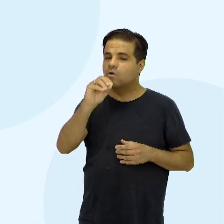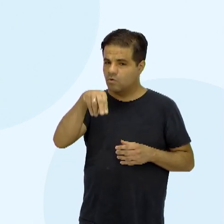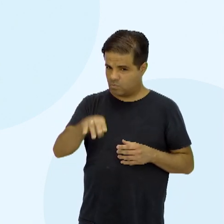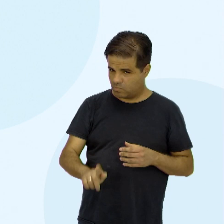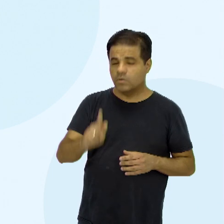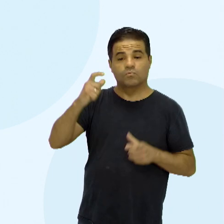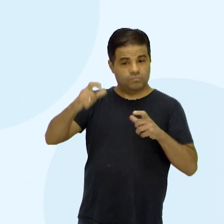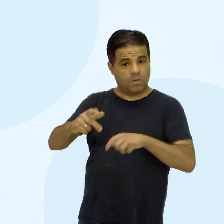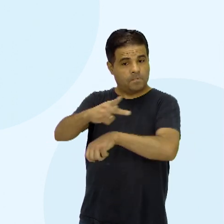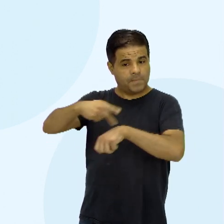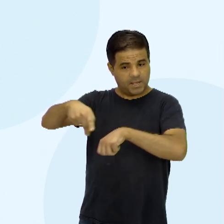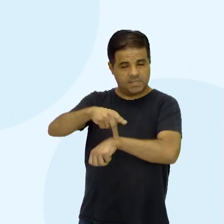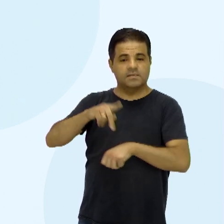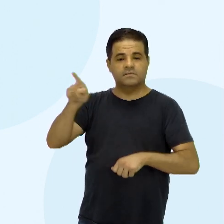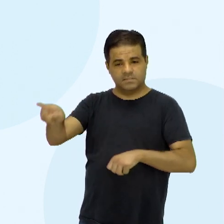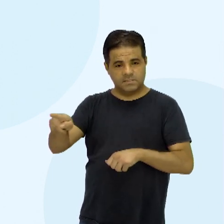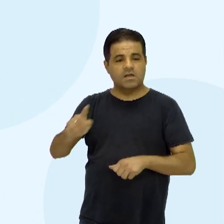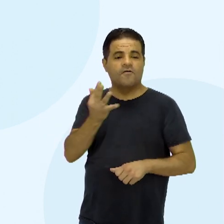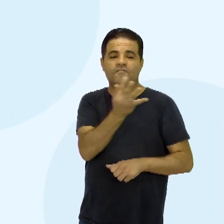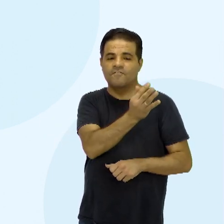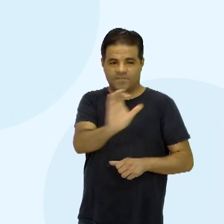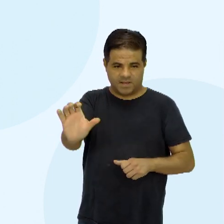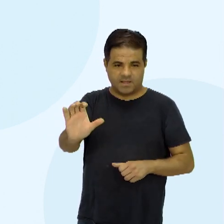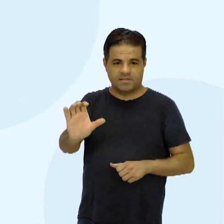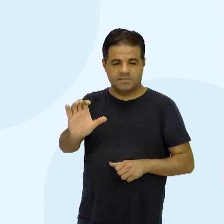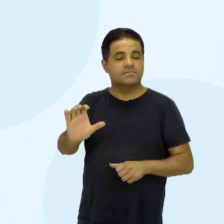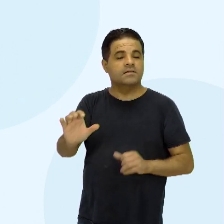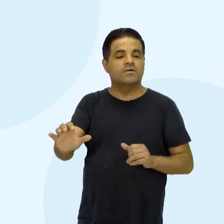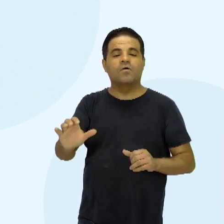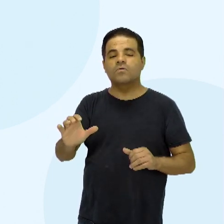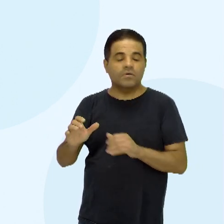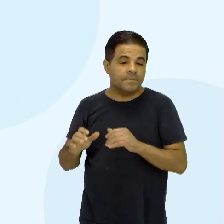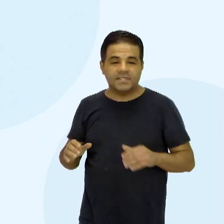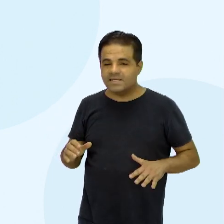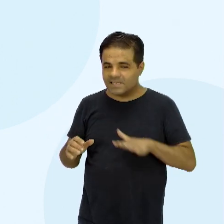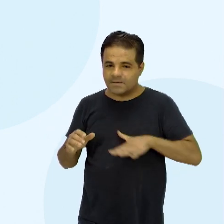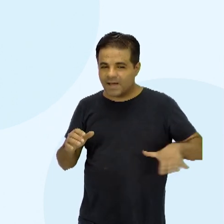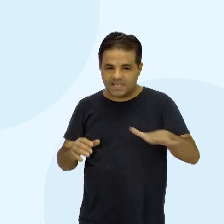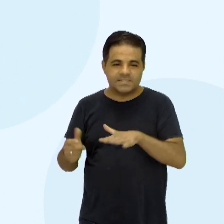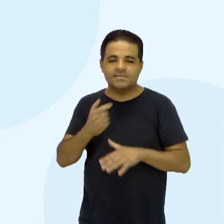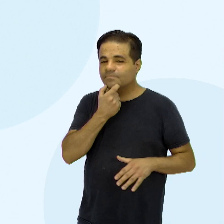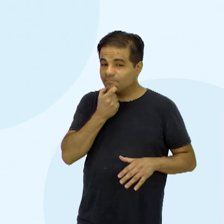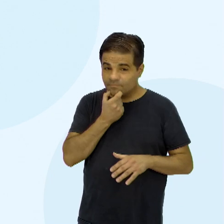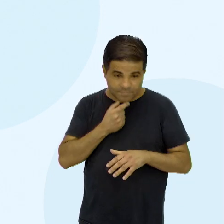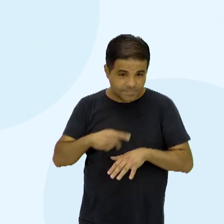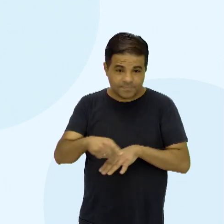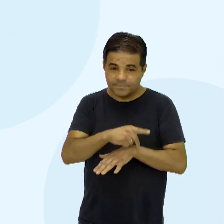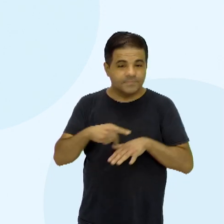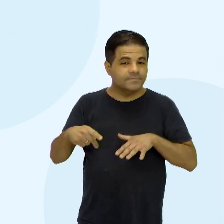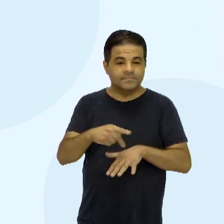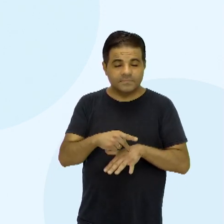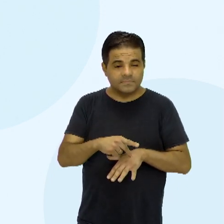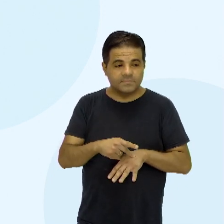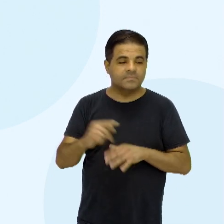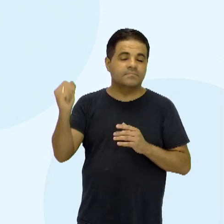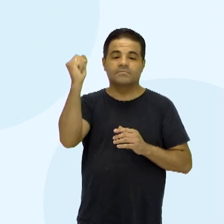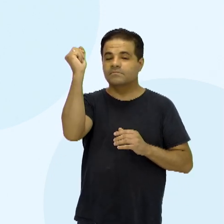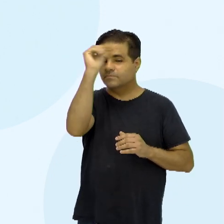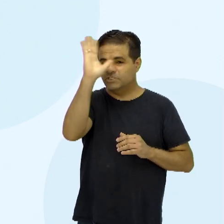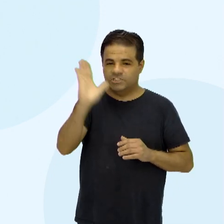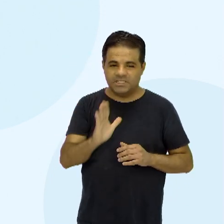aqui um lugar. Na França, na Inglaterra e no